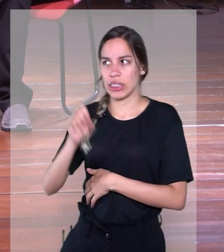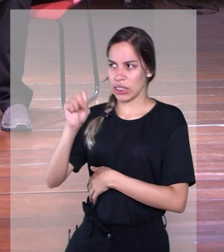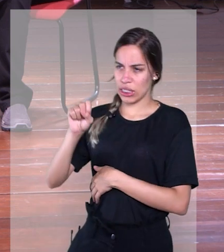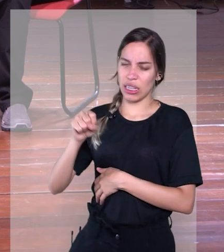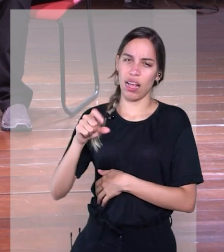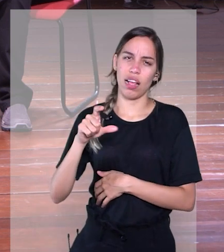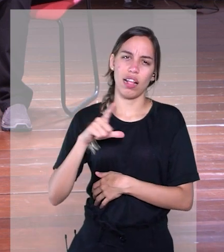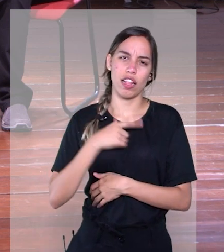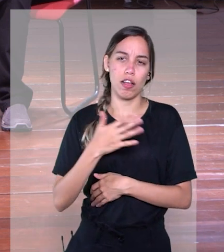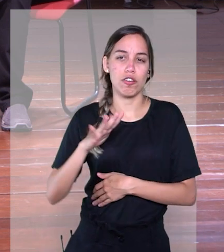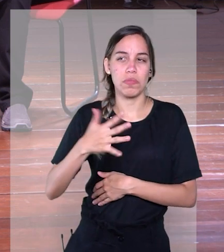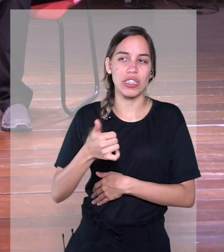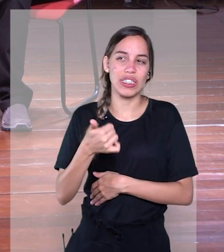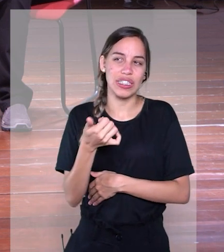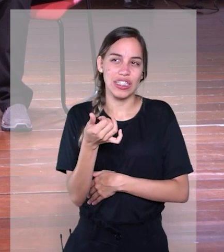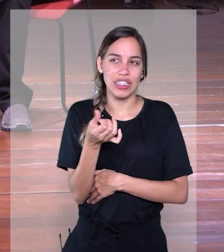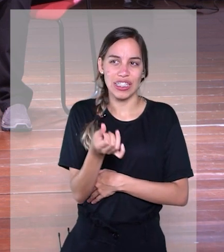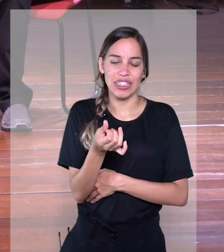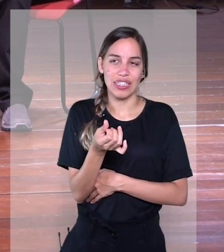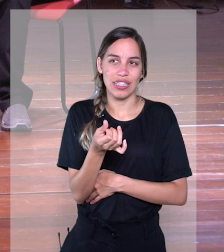Foram basicamente 16